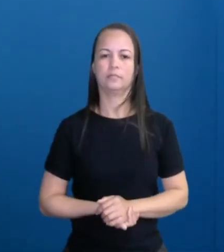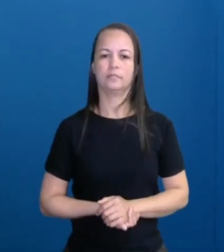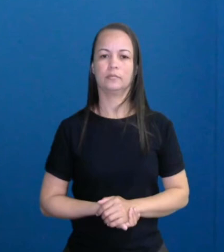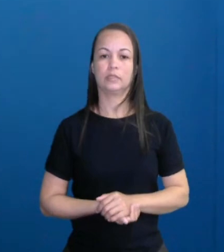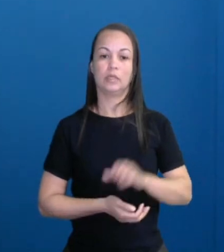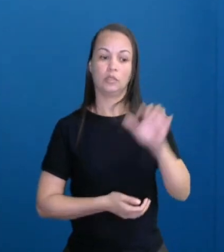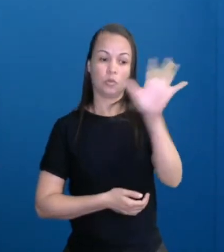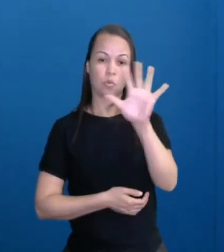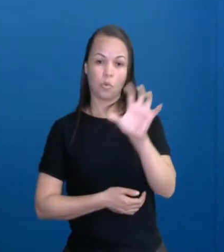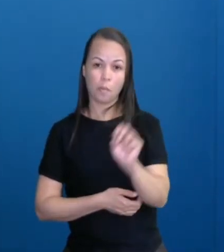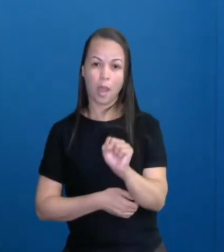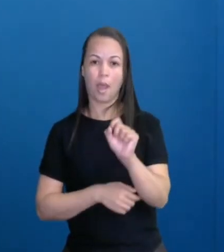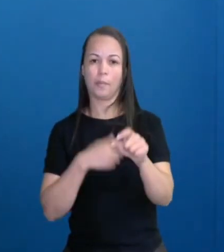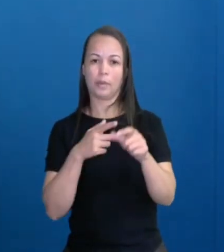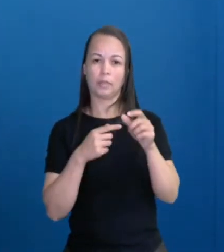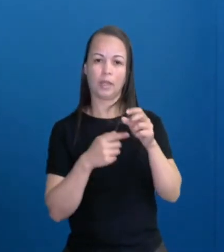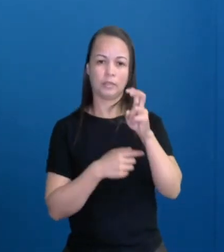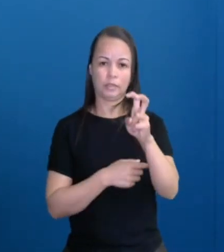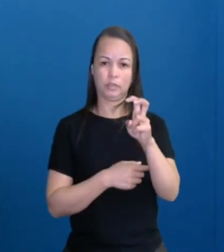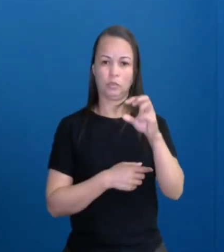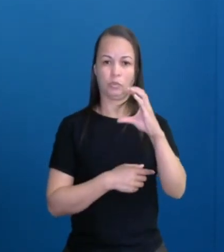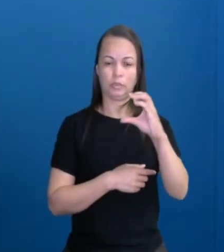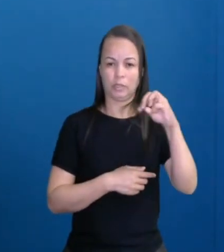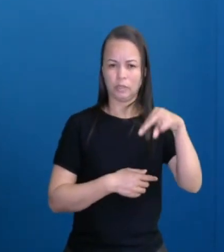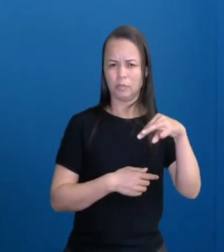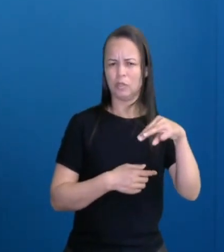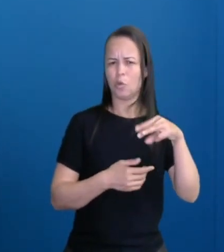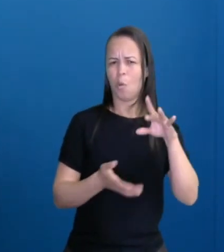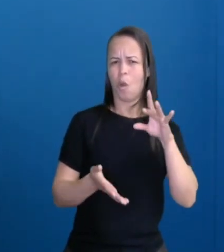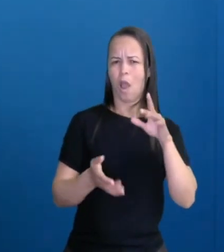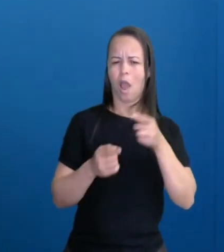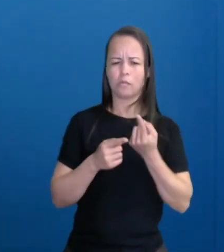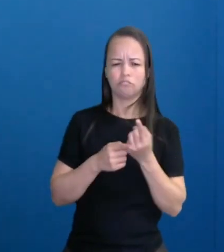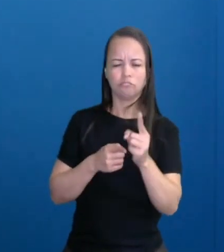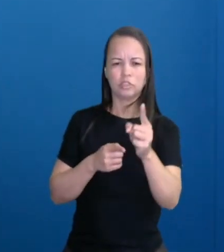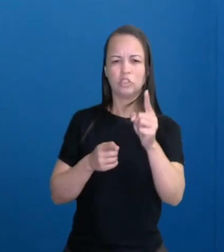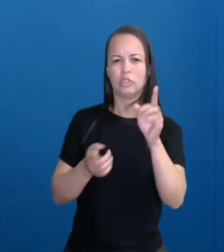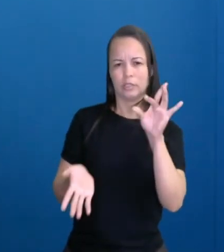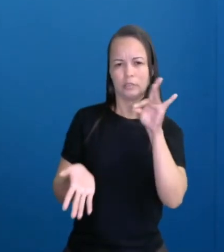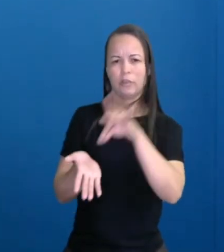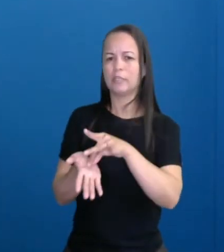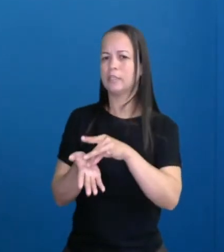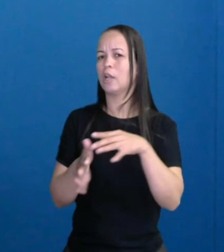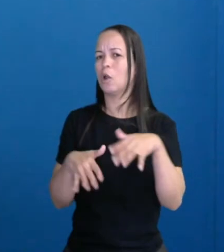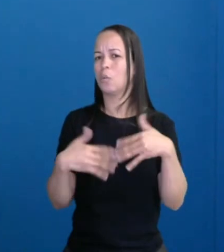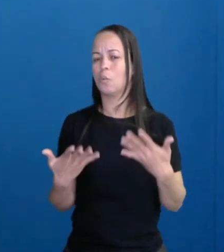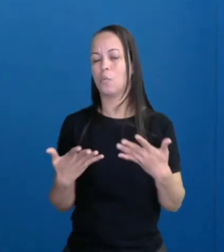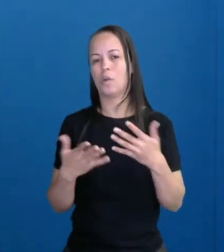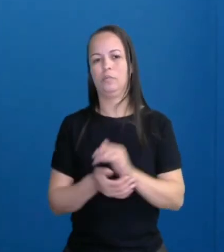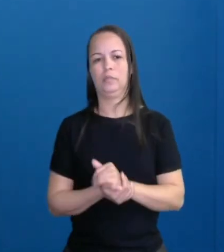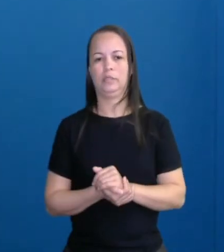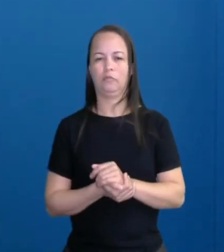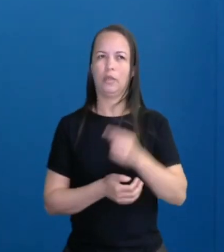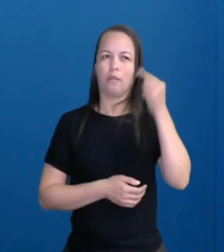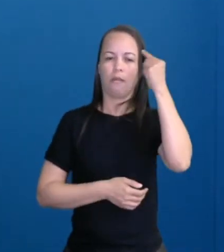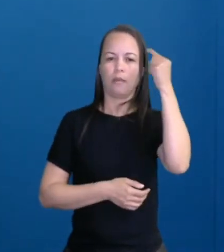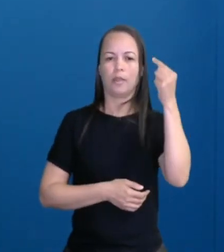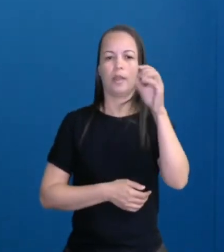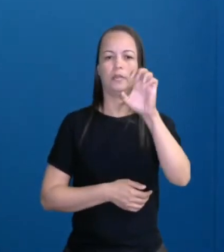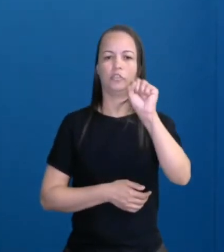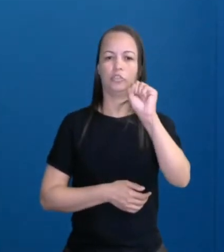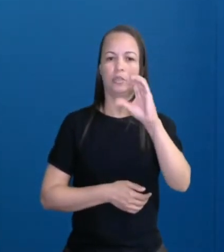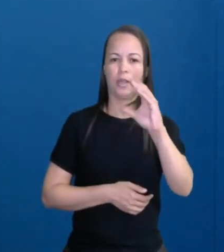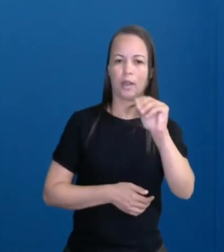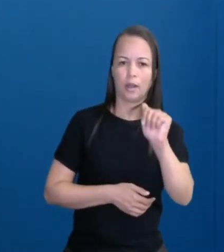no mapa está 5 centímetros, mas qual é a distância real? Então, daí vem a ideia de escala. E a escala, a gente tem a medida